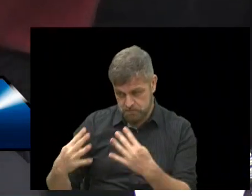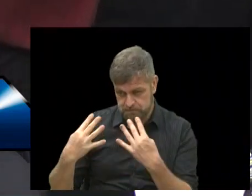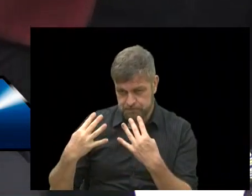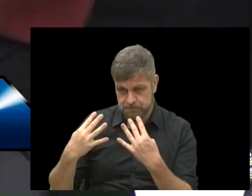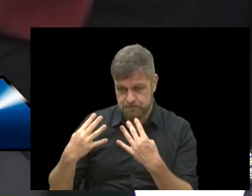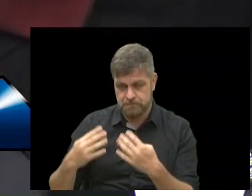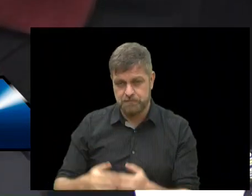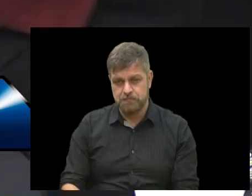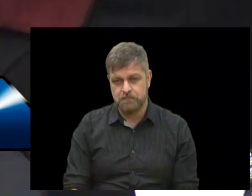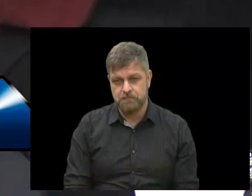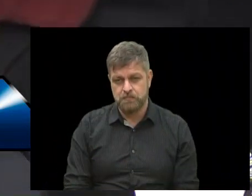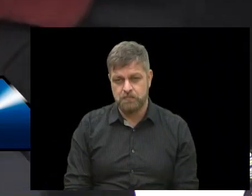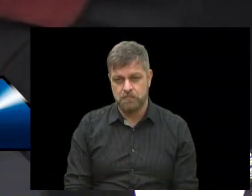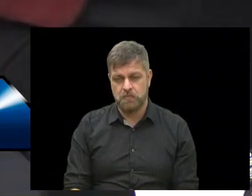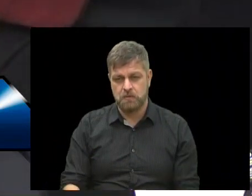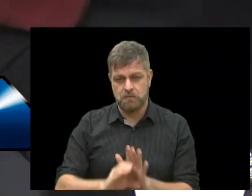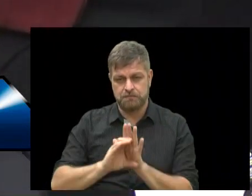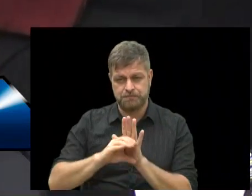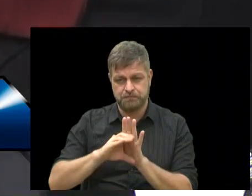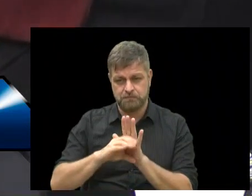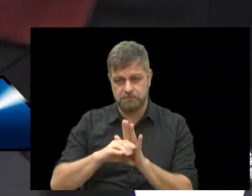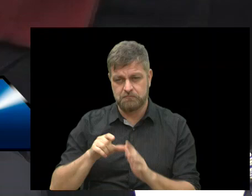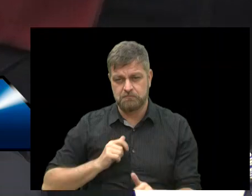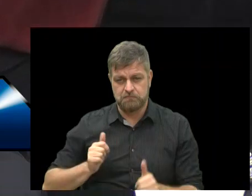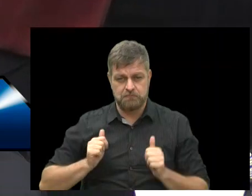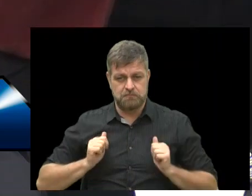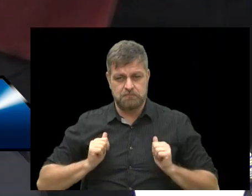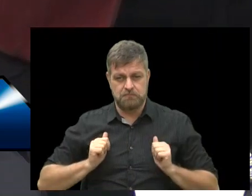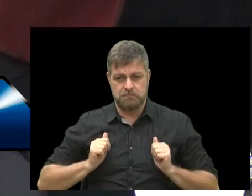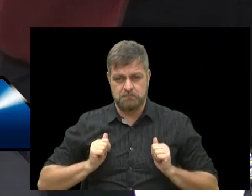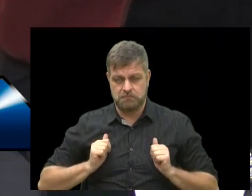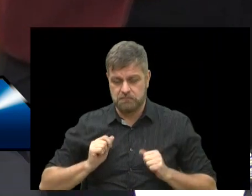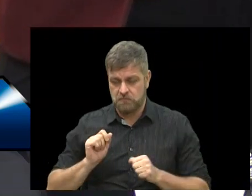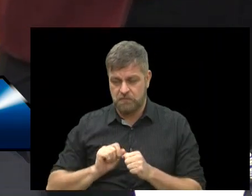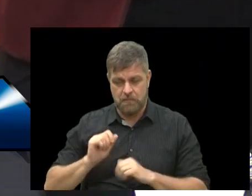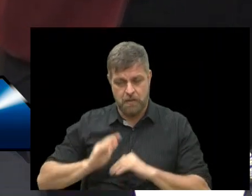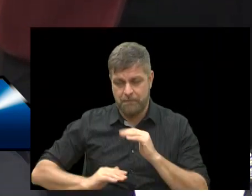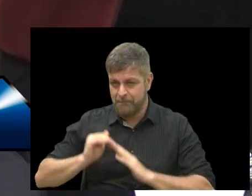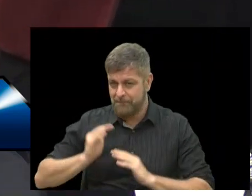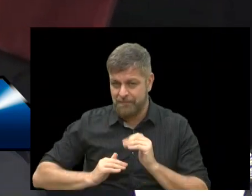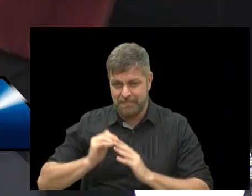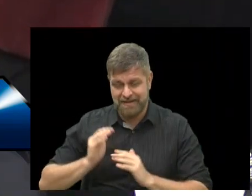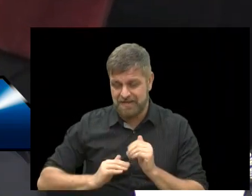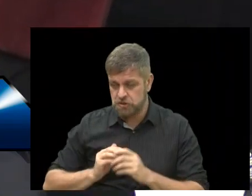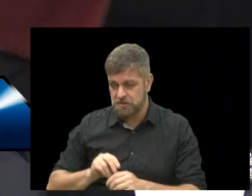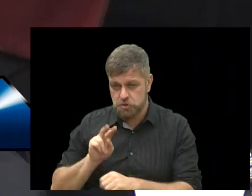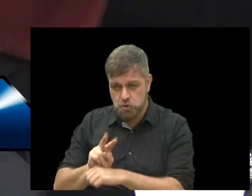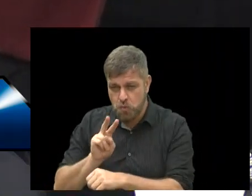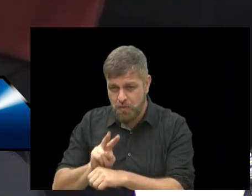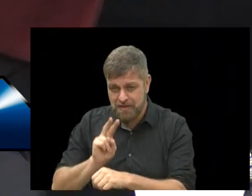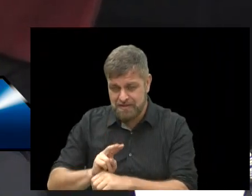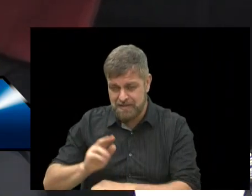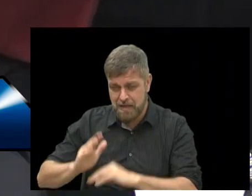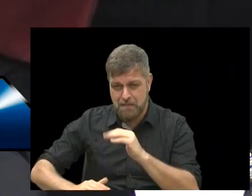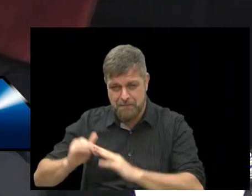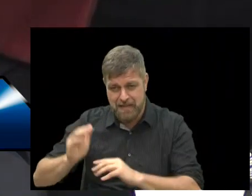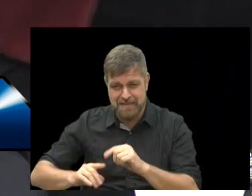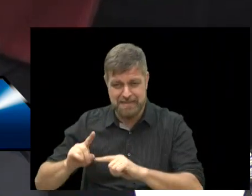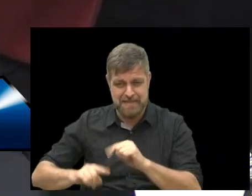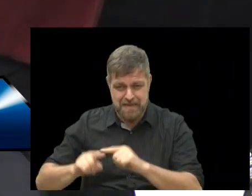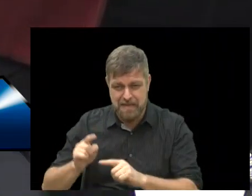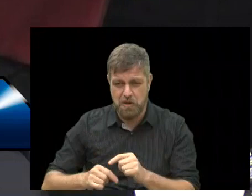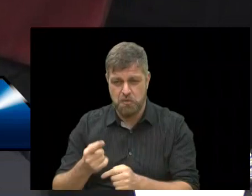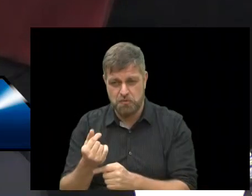vereadores, consistente em omitir-se ou negligenciar-se na defesa de bens,